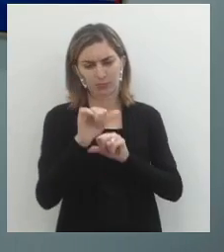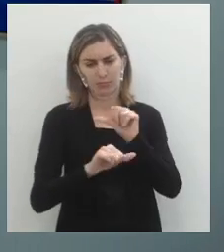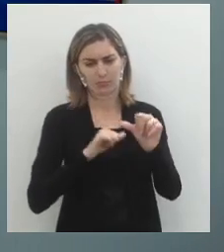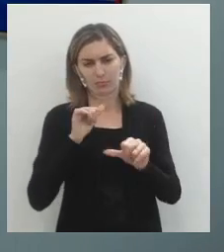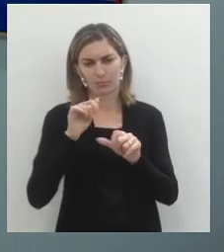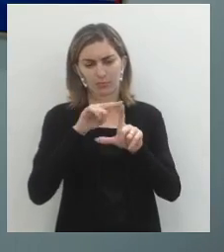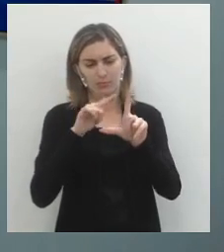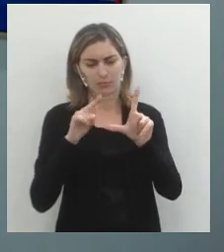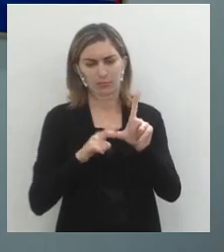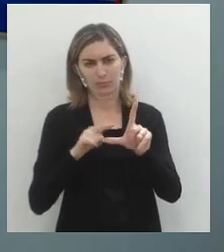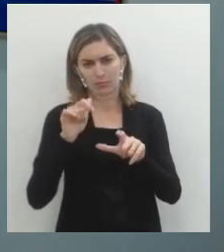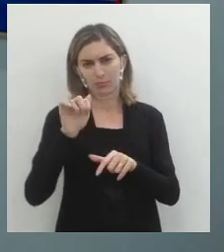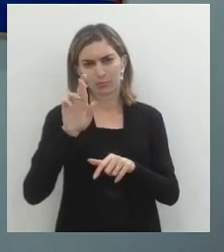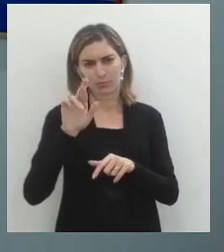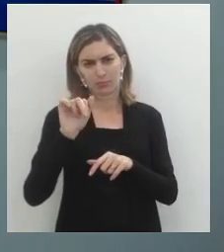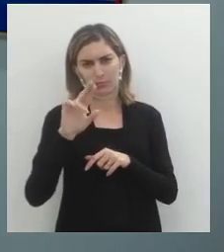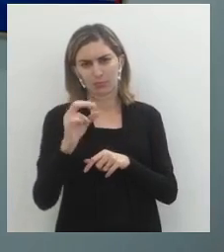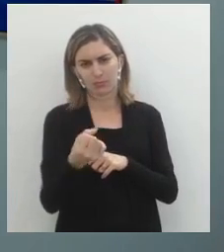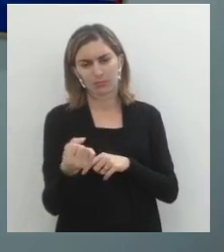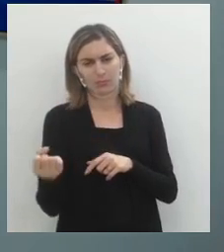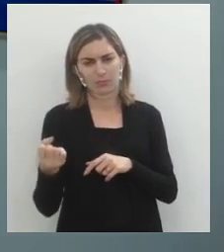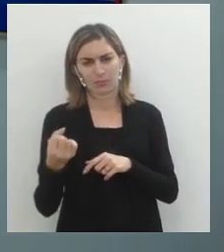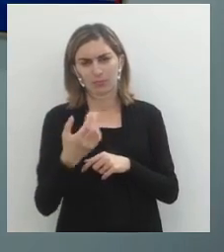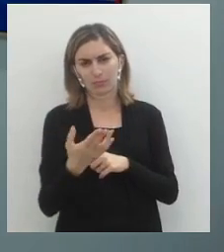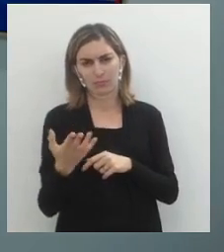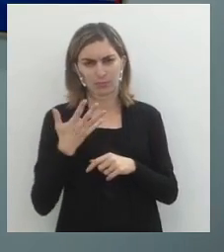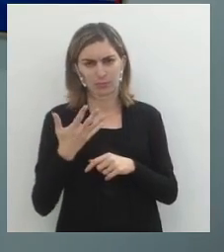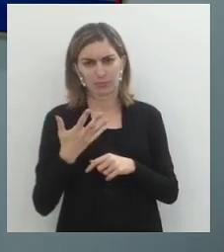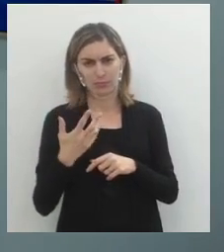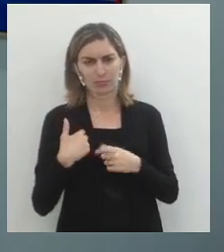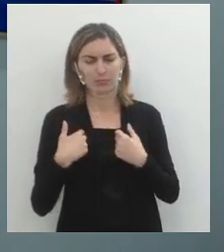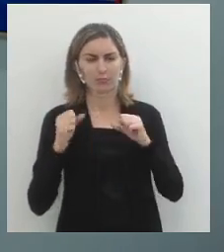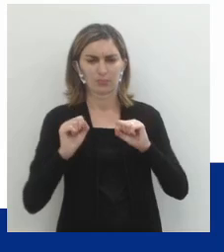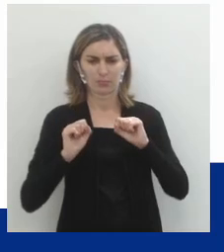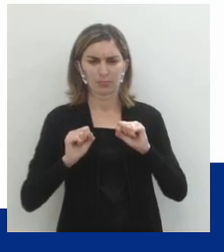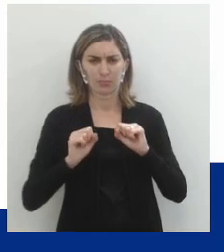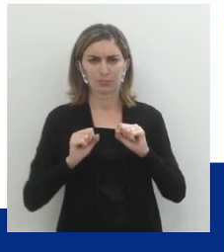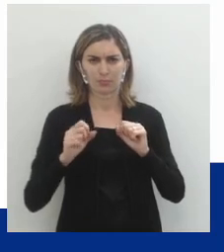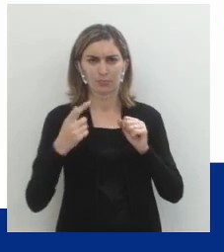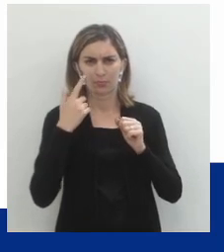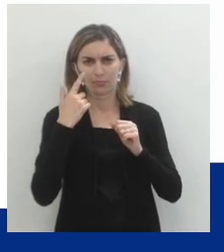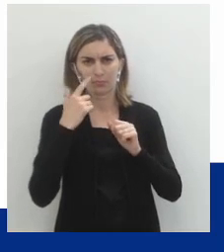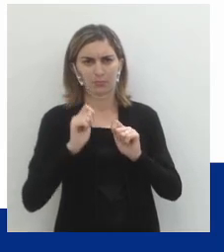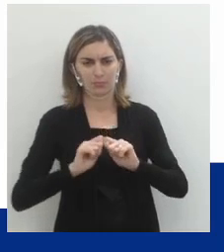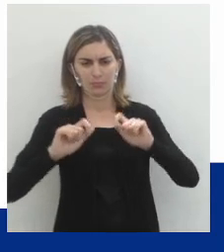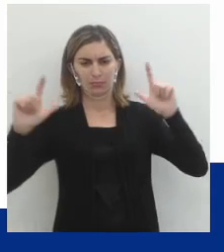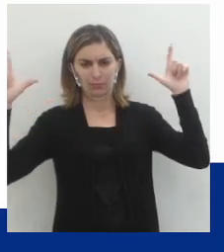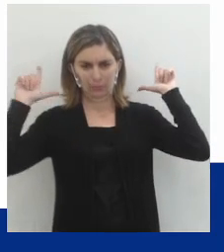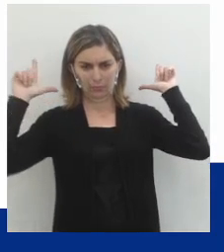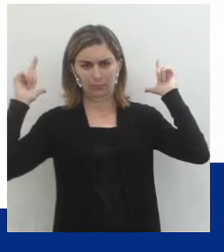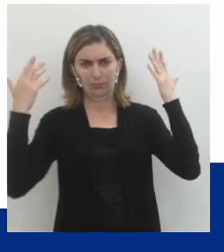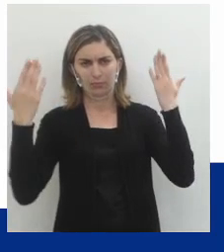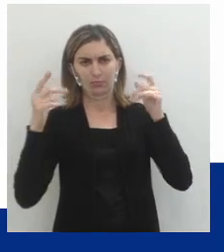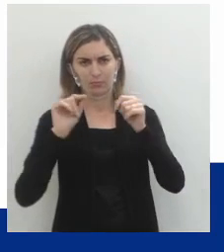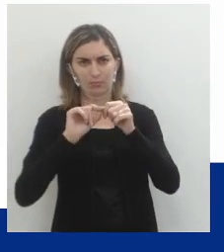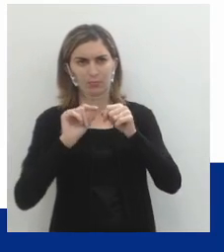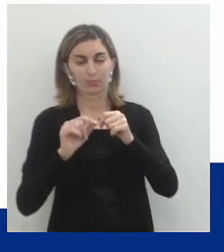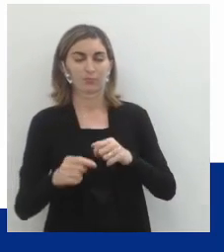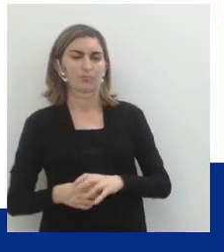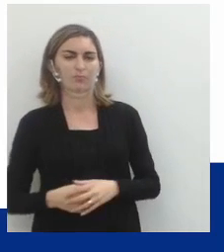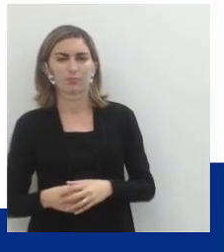de ângulo para e graus do qual você quiser, tá bom? Então, lá no tela geral, Robertão, e agora eu vou fazer aqui o